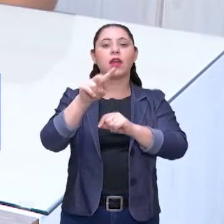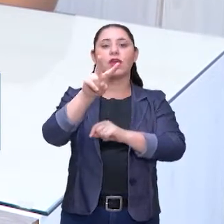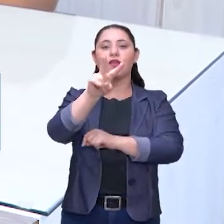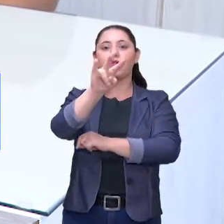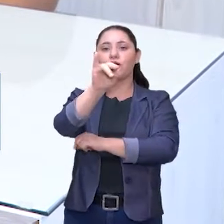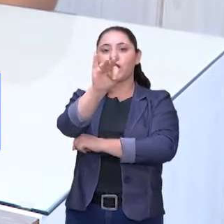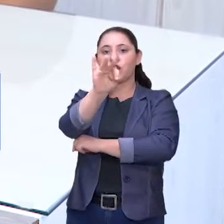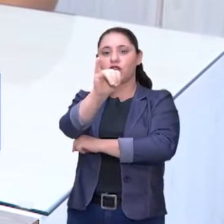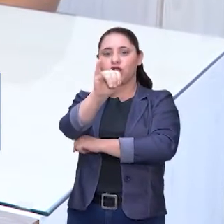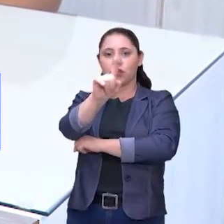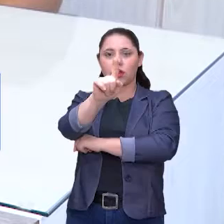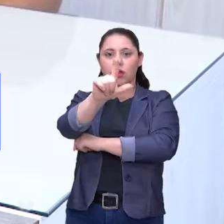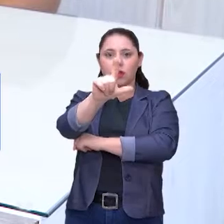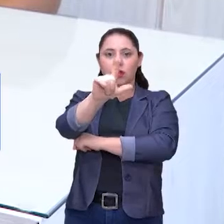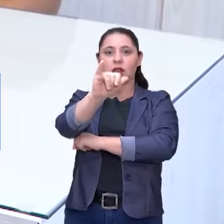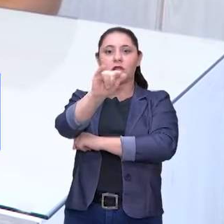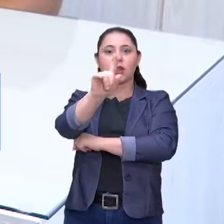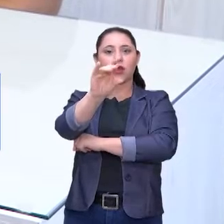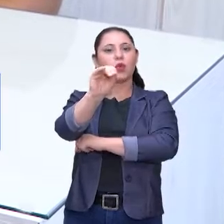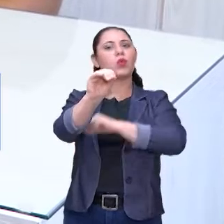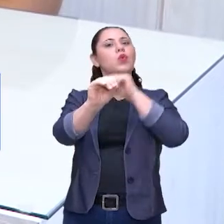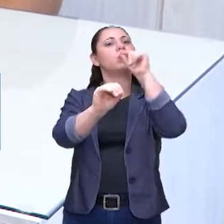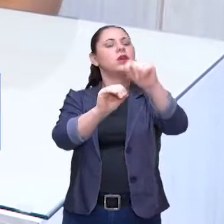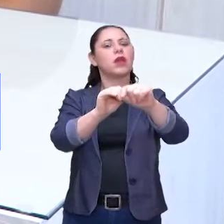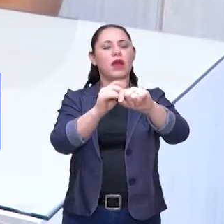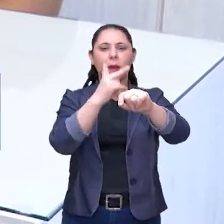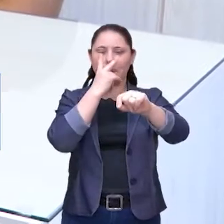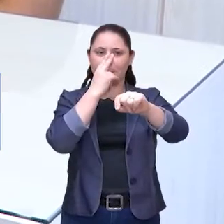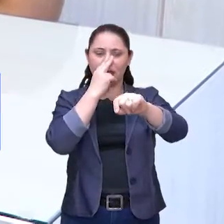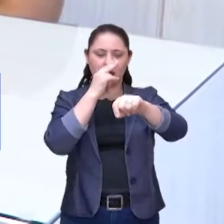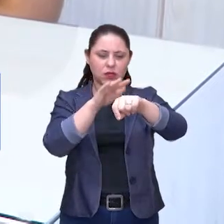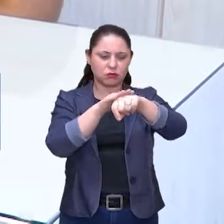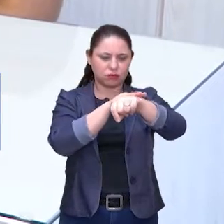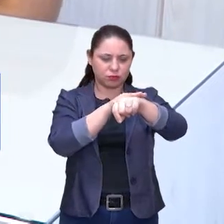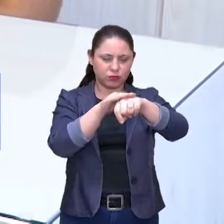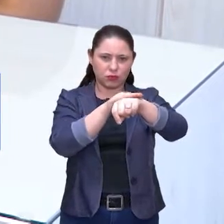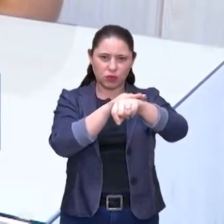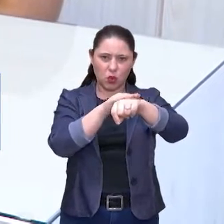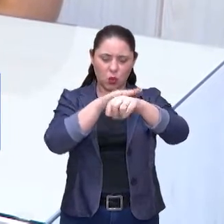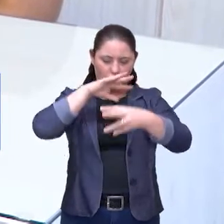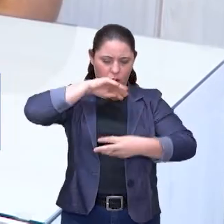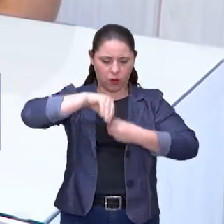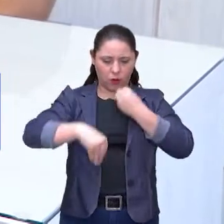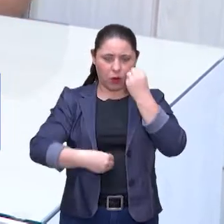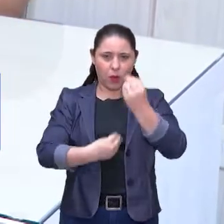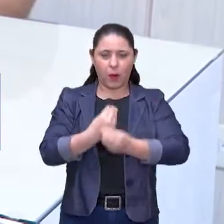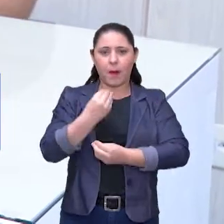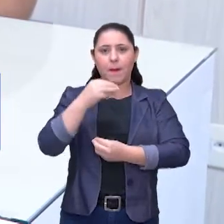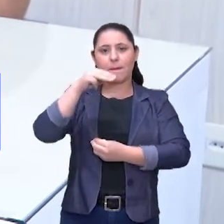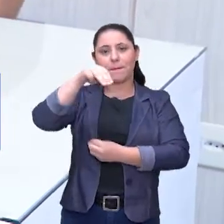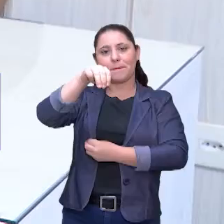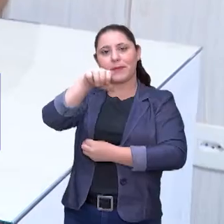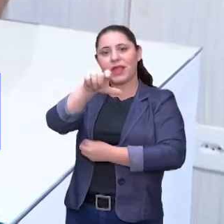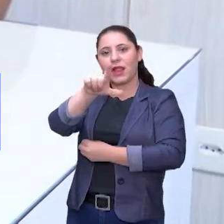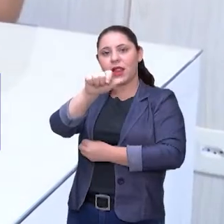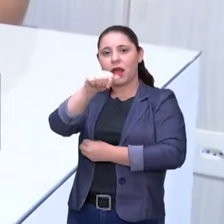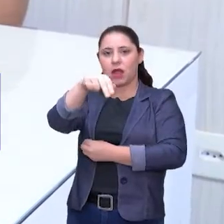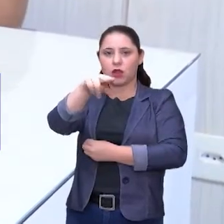clássico vitiligo. A gente tem uma formação de autoanticorpos contra o